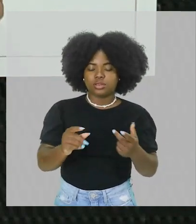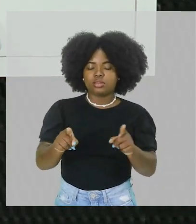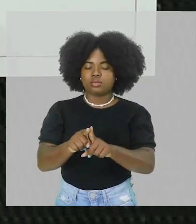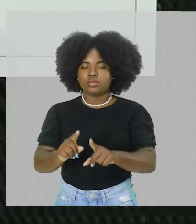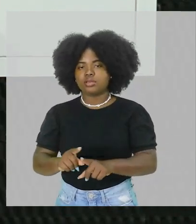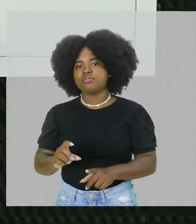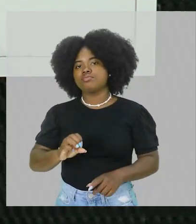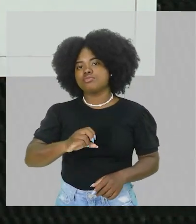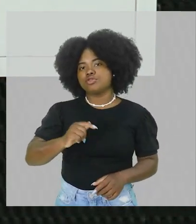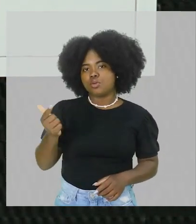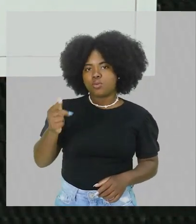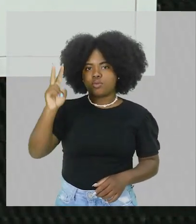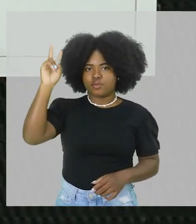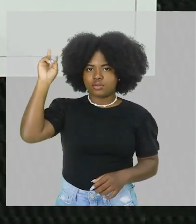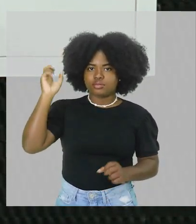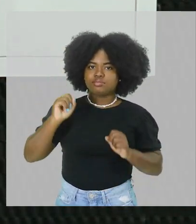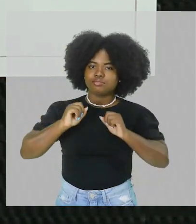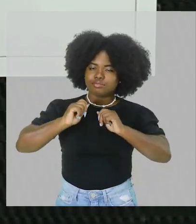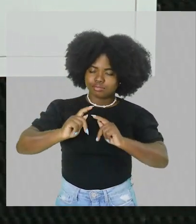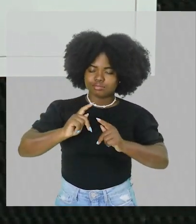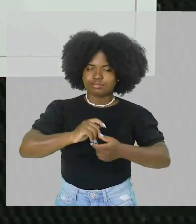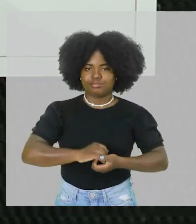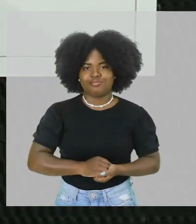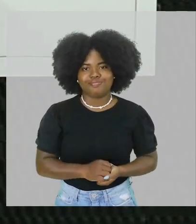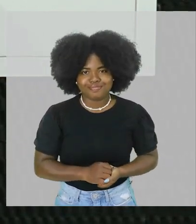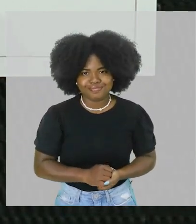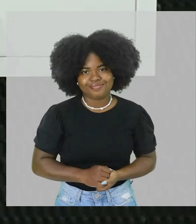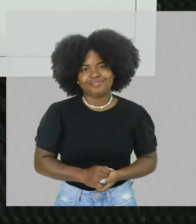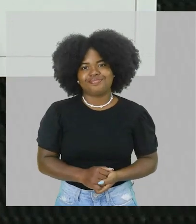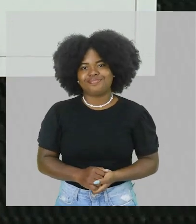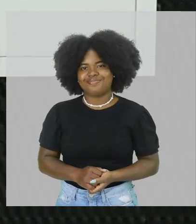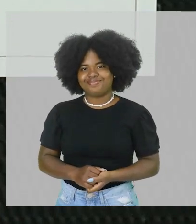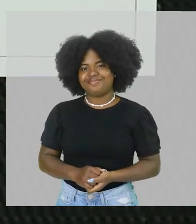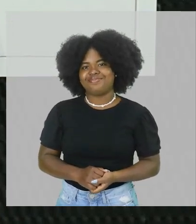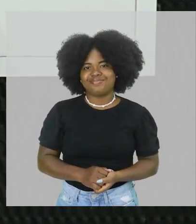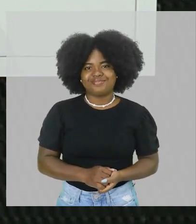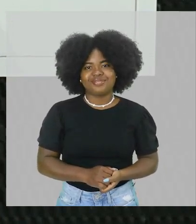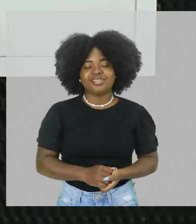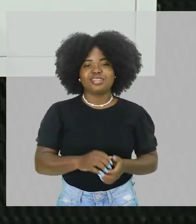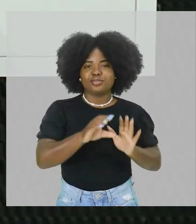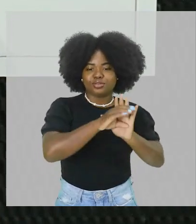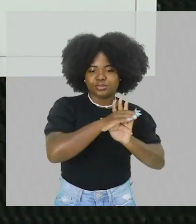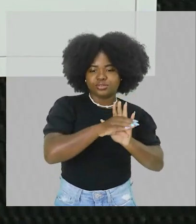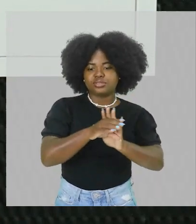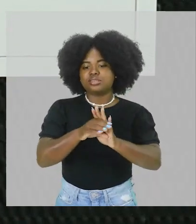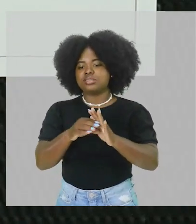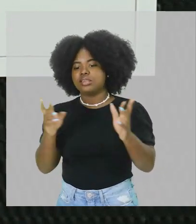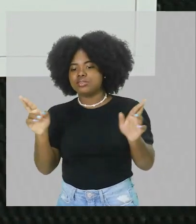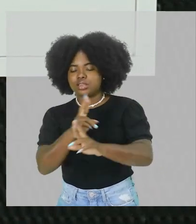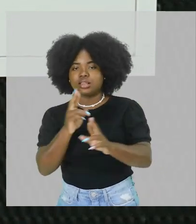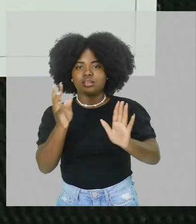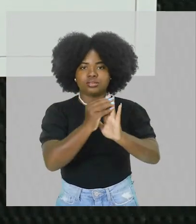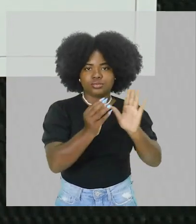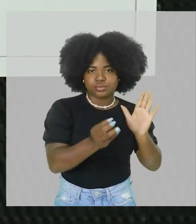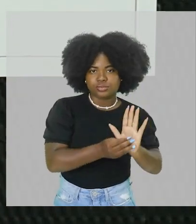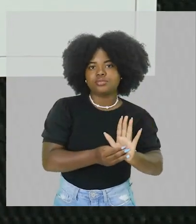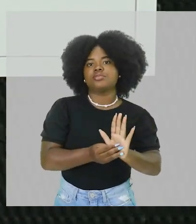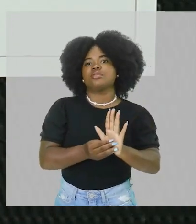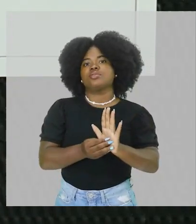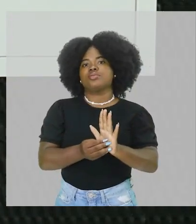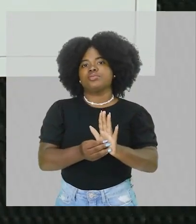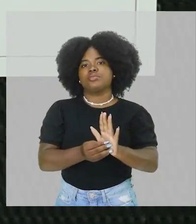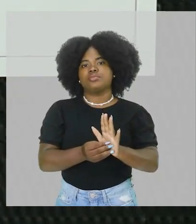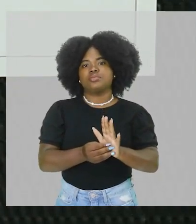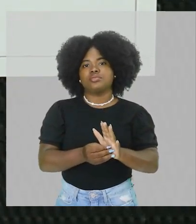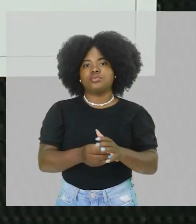nós vamos comentar aqui os conteúdos, tá ok? Certo? Os conceitos referentes ao conteúdo de magnetismo.